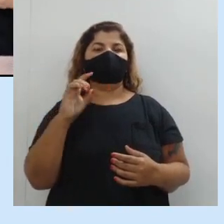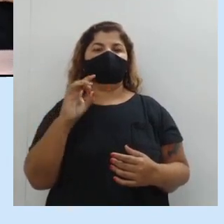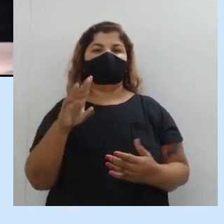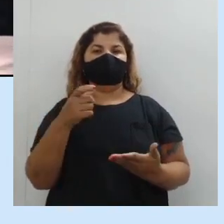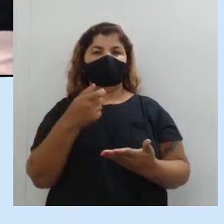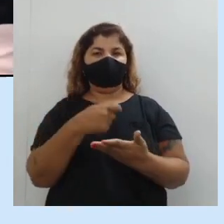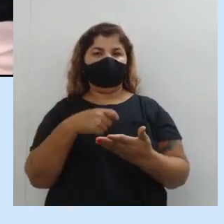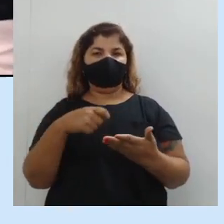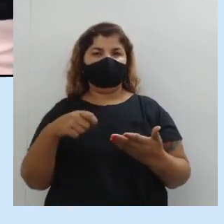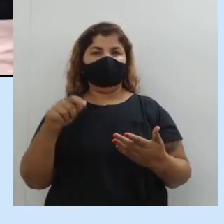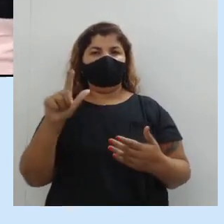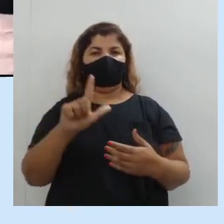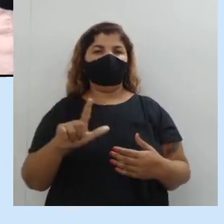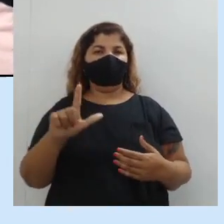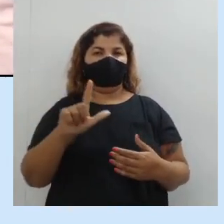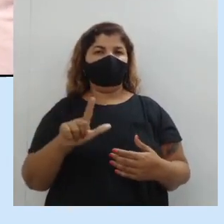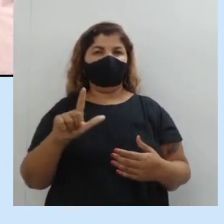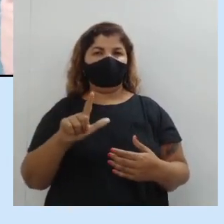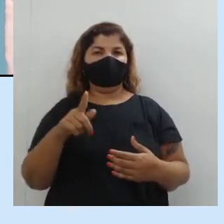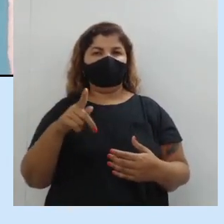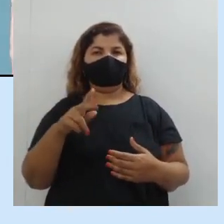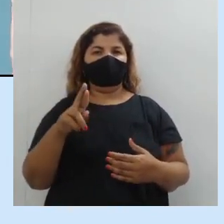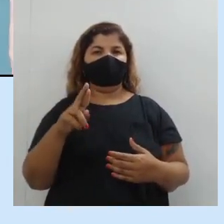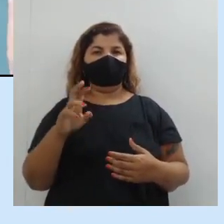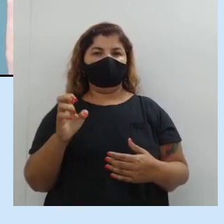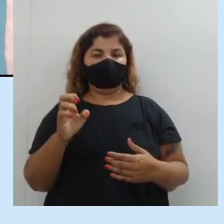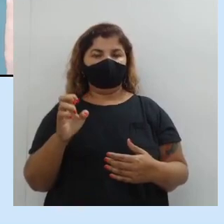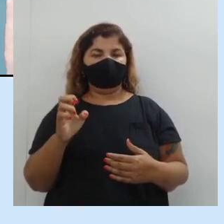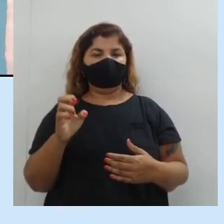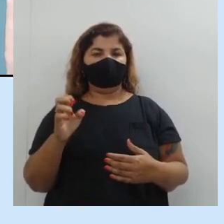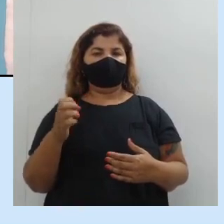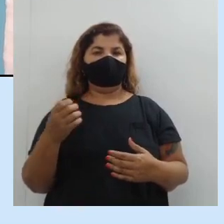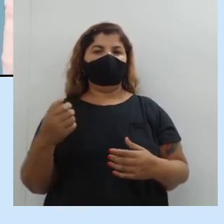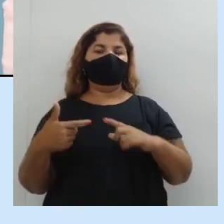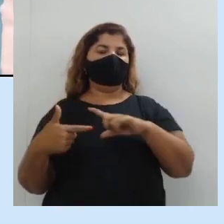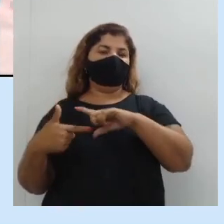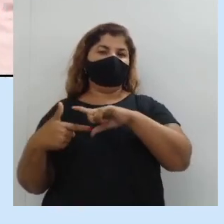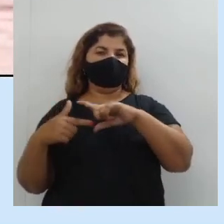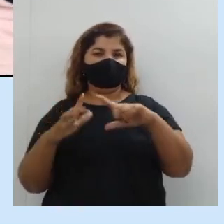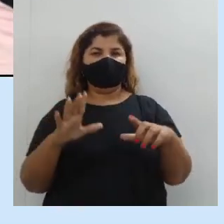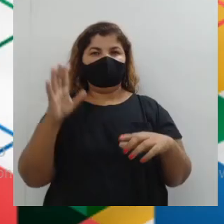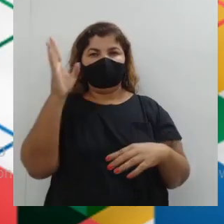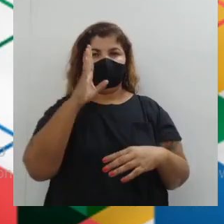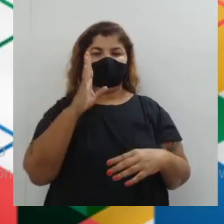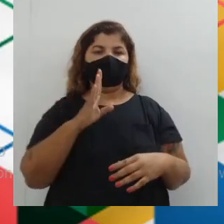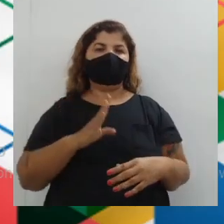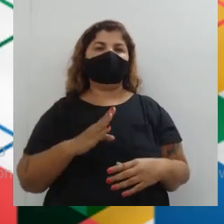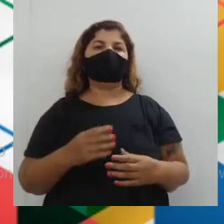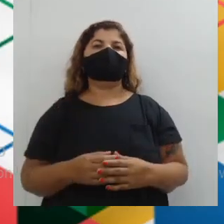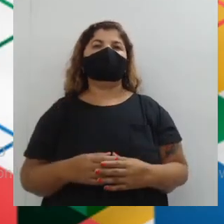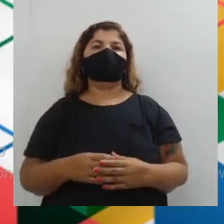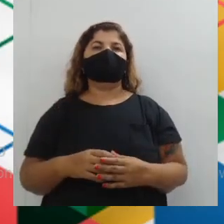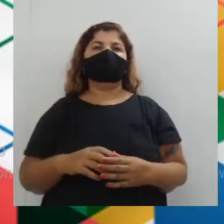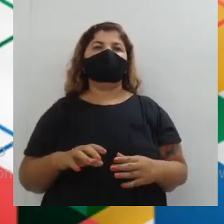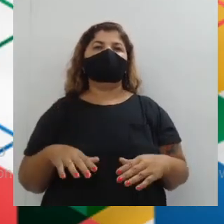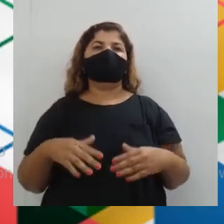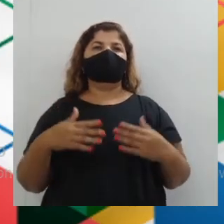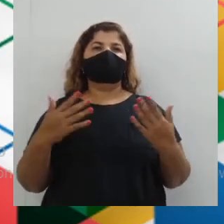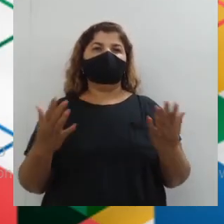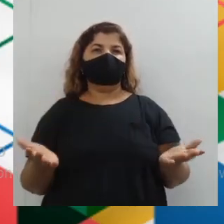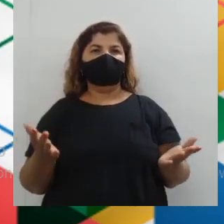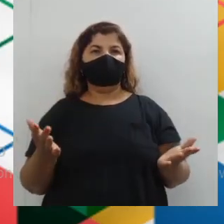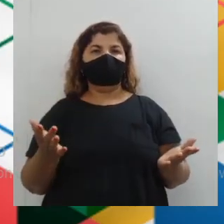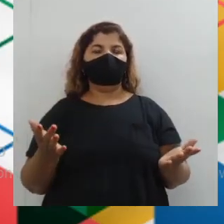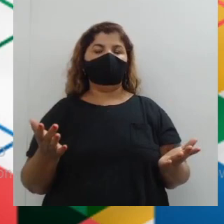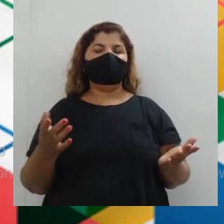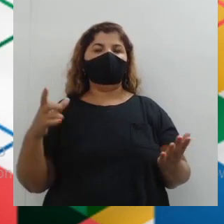da literatura pré-modernista brasileira. E aí? De acordo com o que eu falei, quais são os